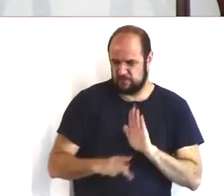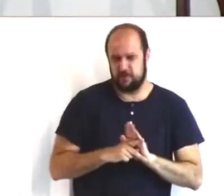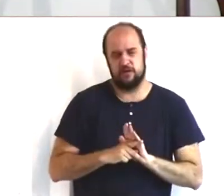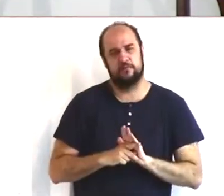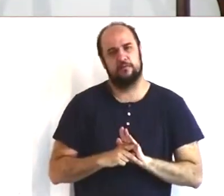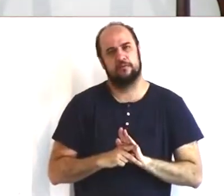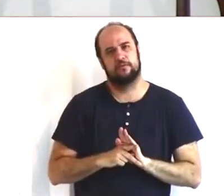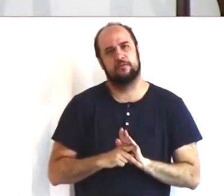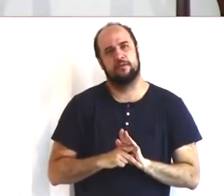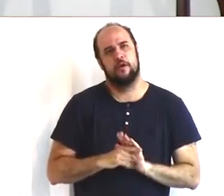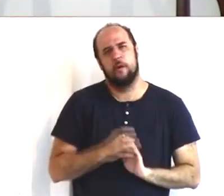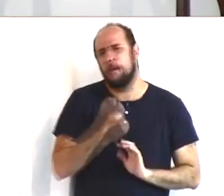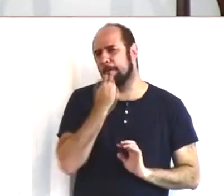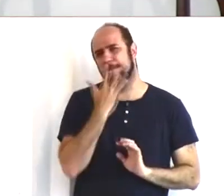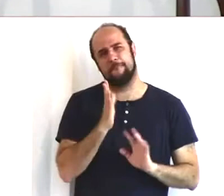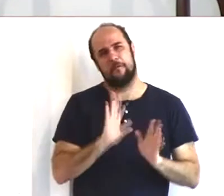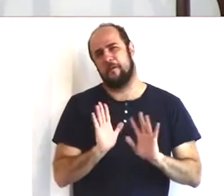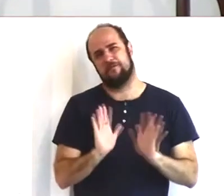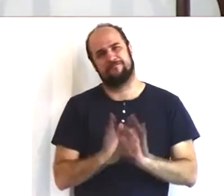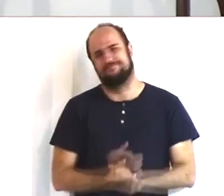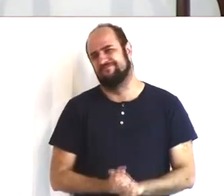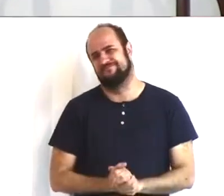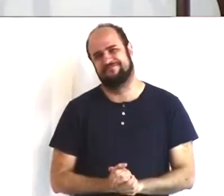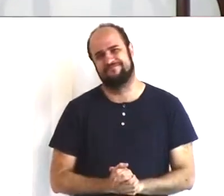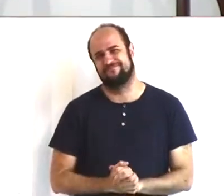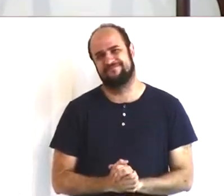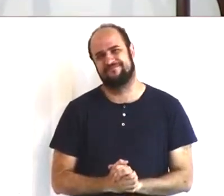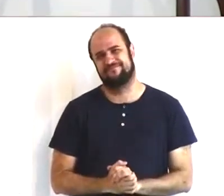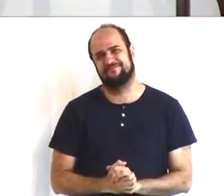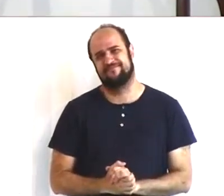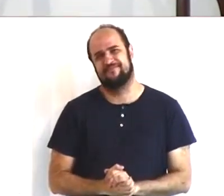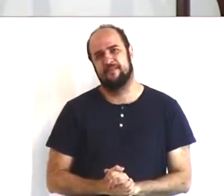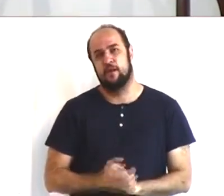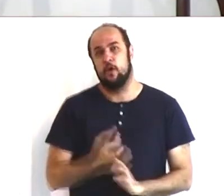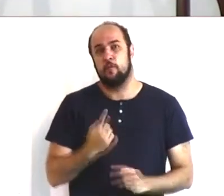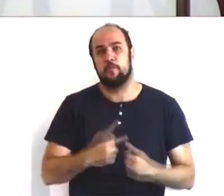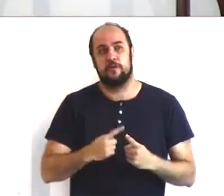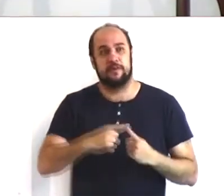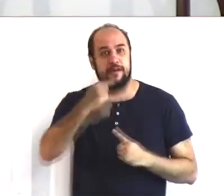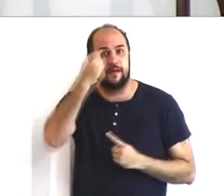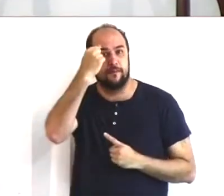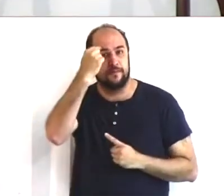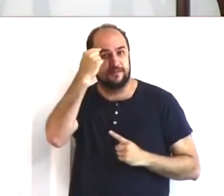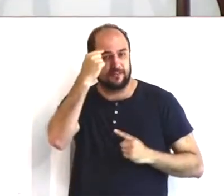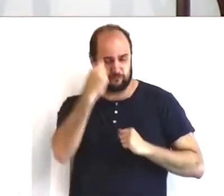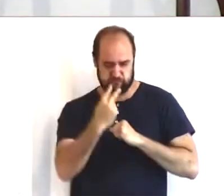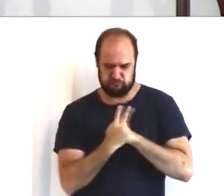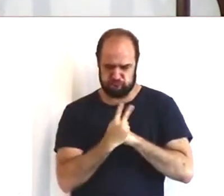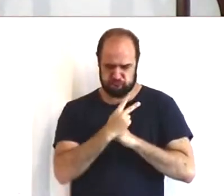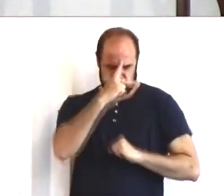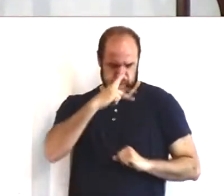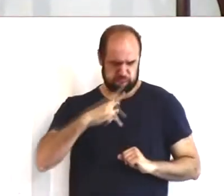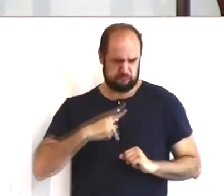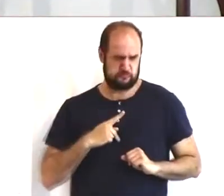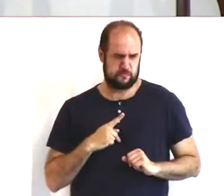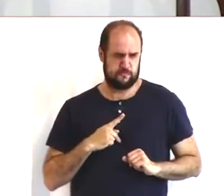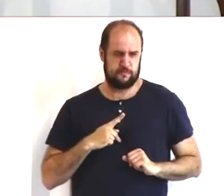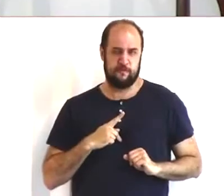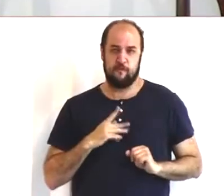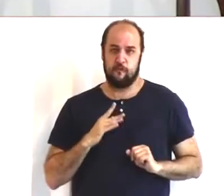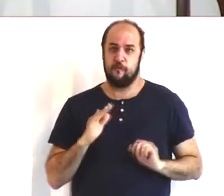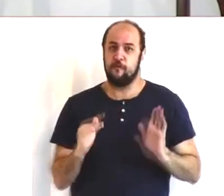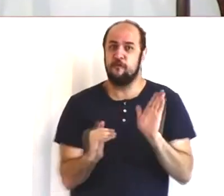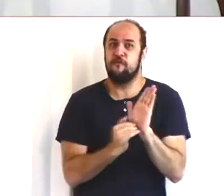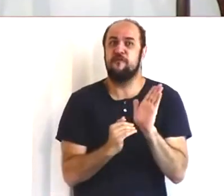é uma coisa boa para começar um ano. Porque o hedonismo cristão vai terminar naquilo que o próprio Tiago falou